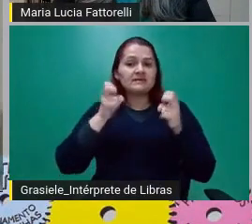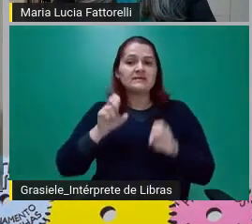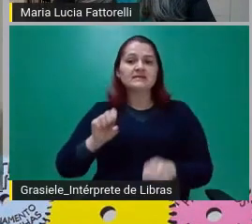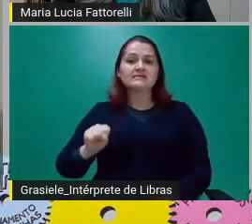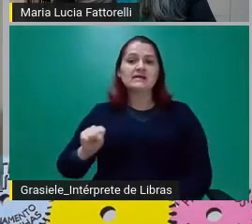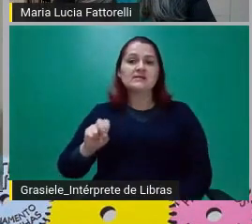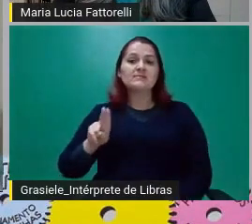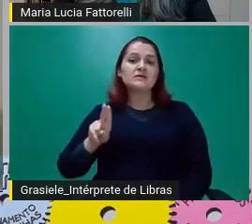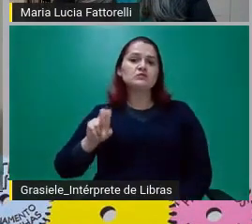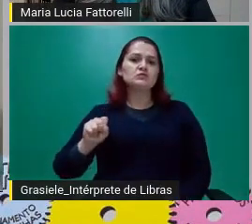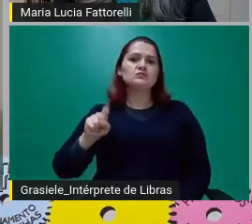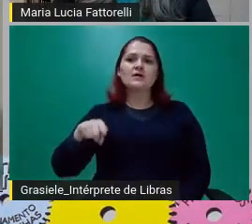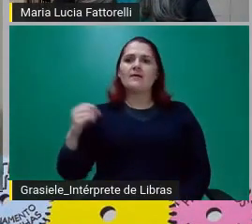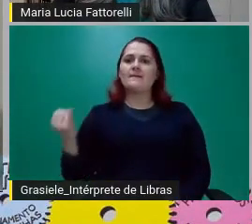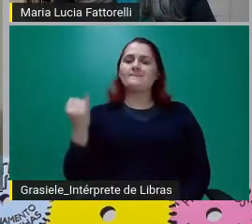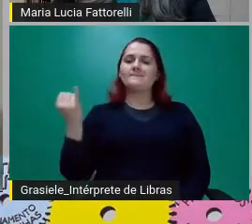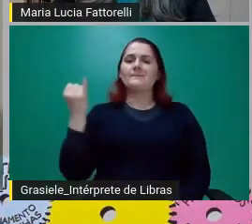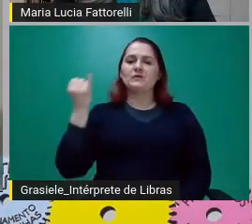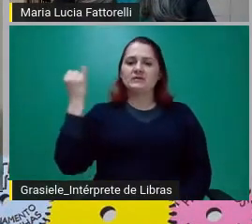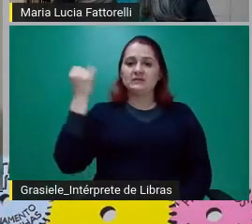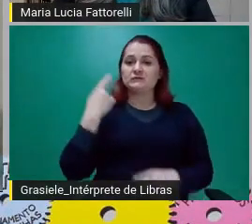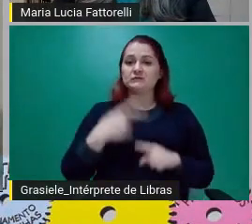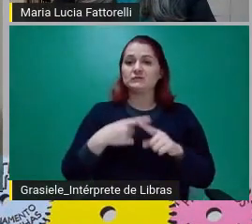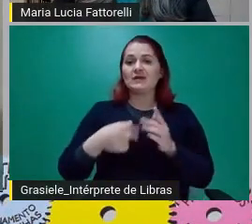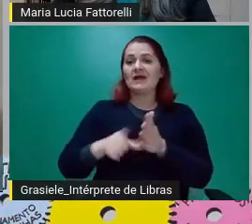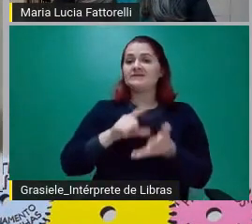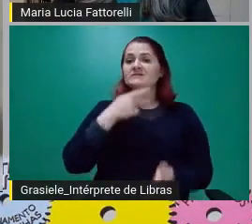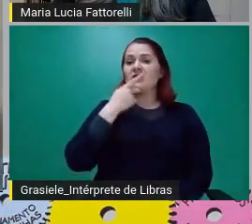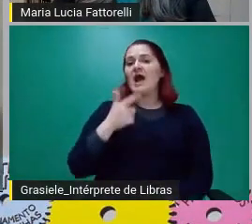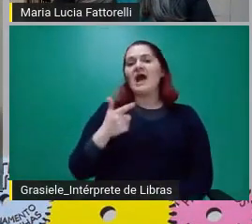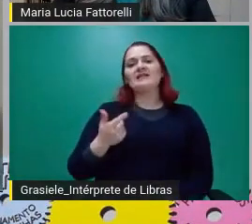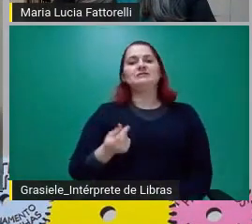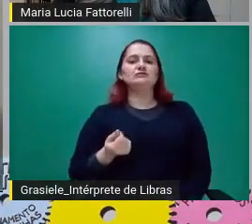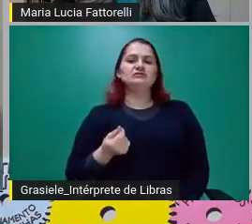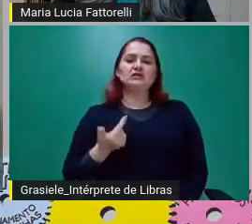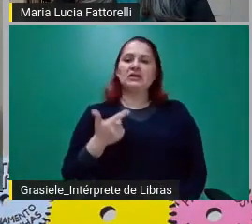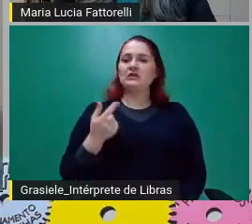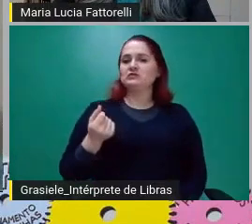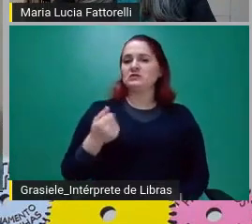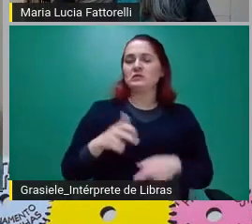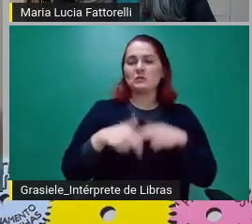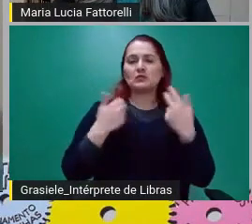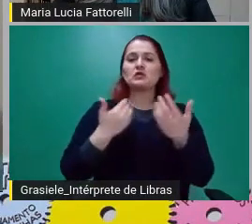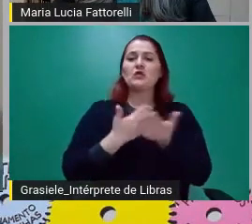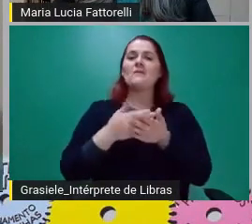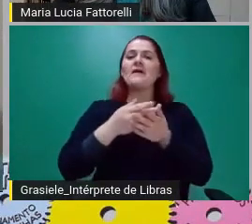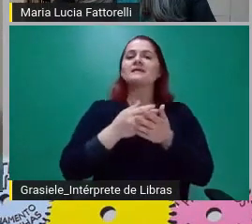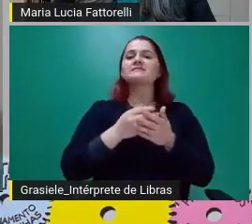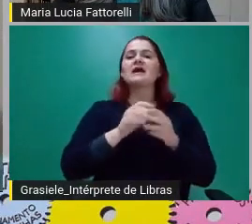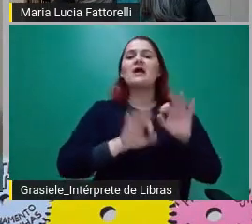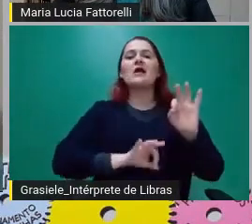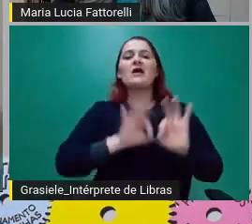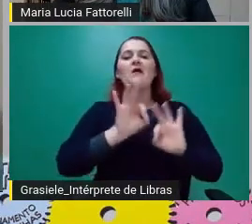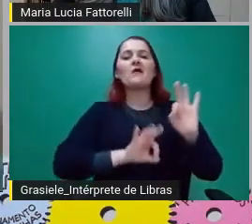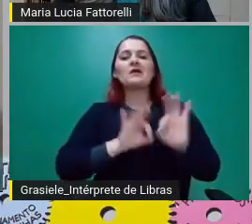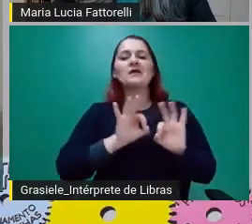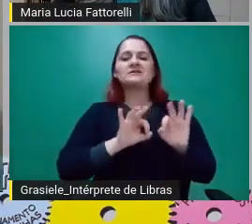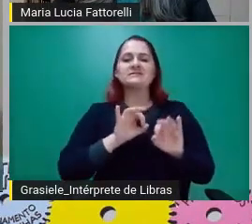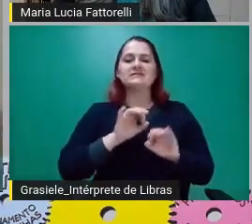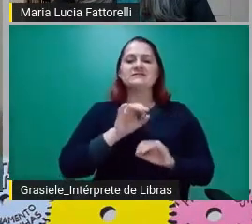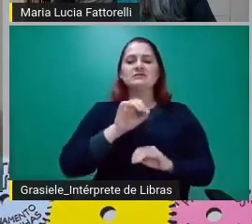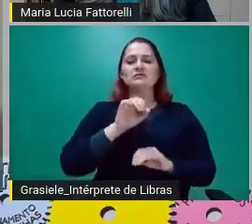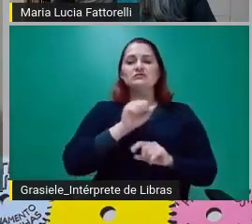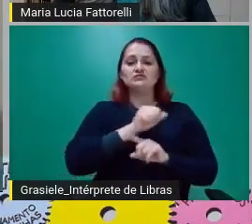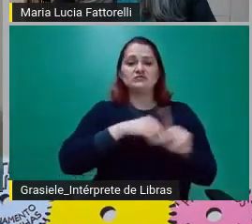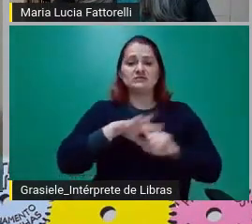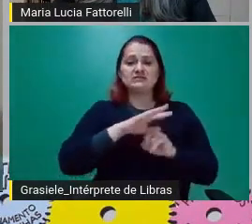recursos, permitiram que a gestão do sistema passasse a ser feita por organizações sociais. Durante 20 anos, o